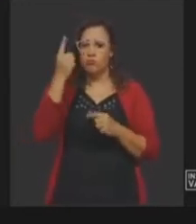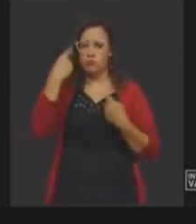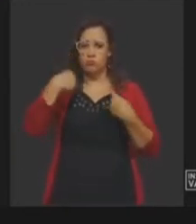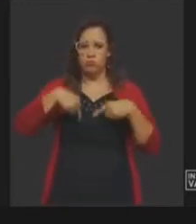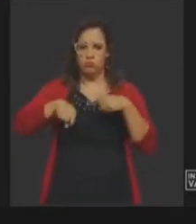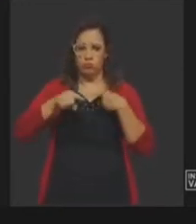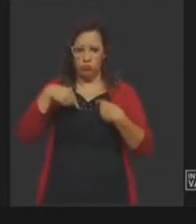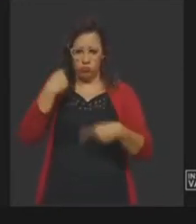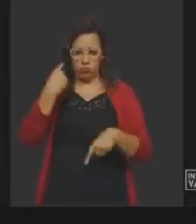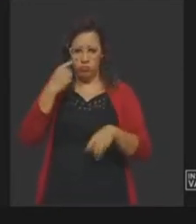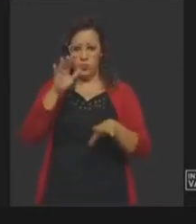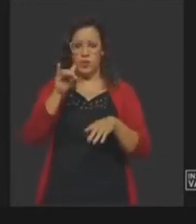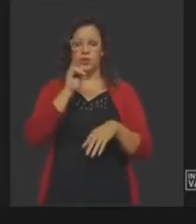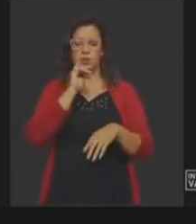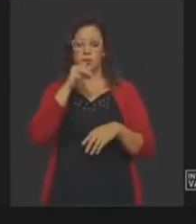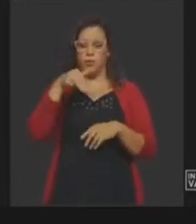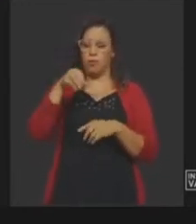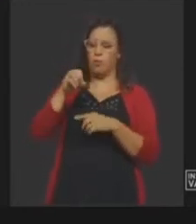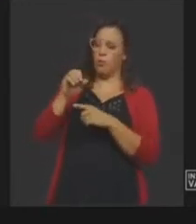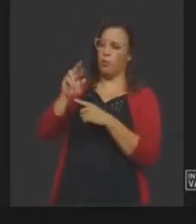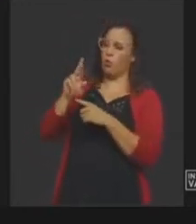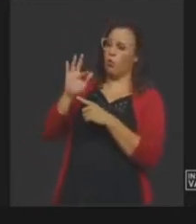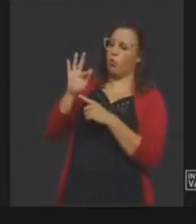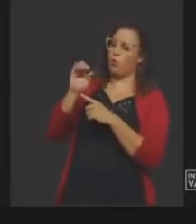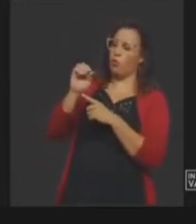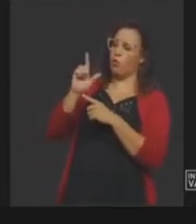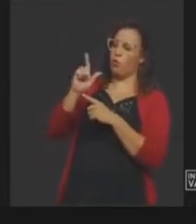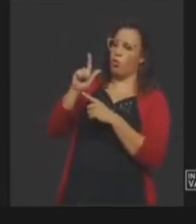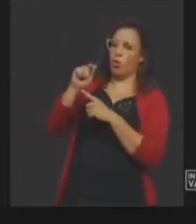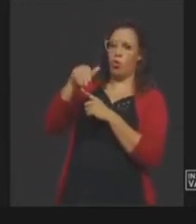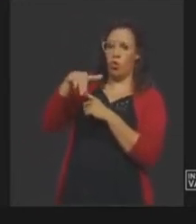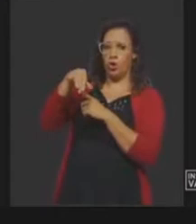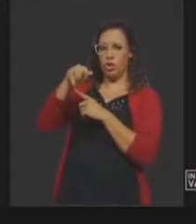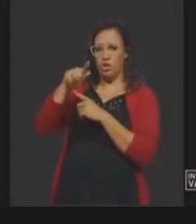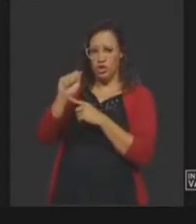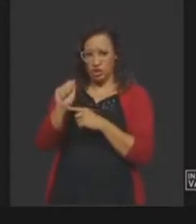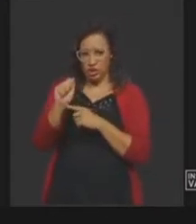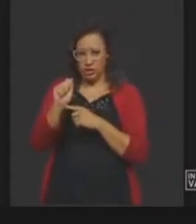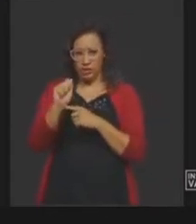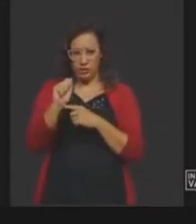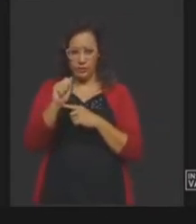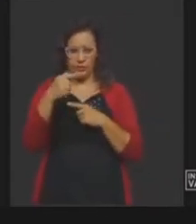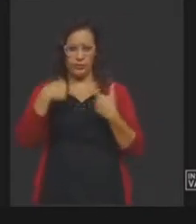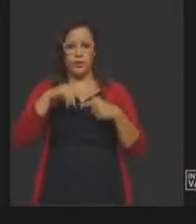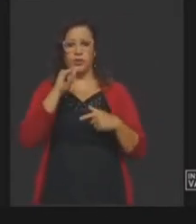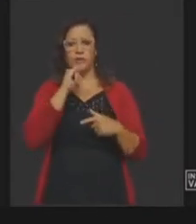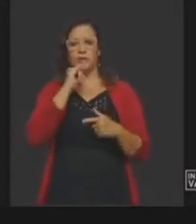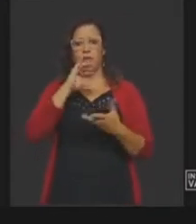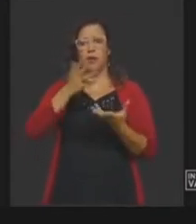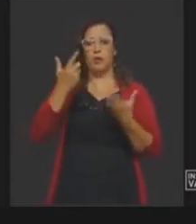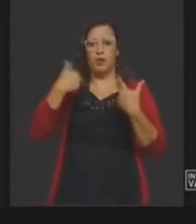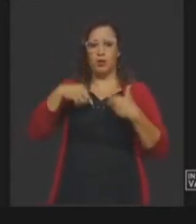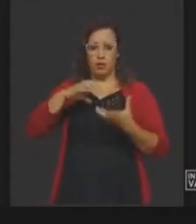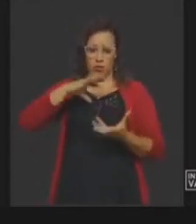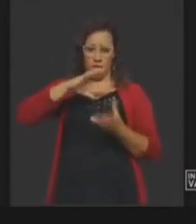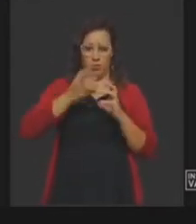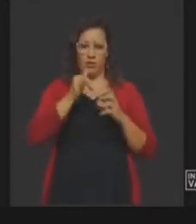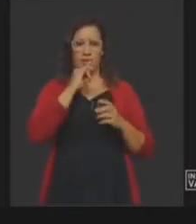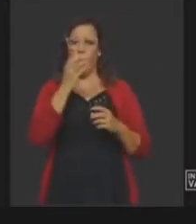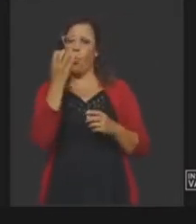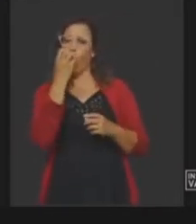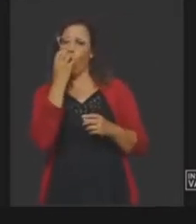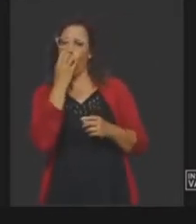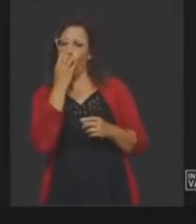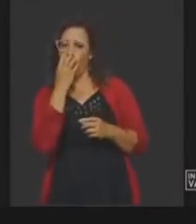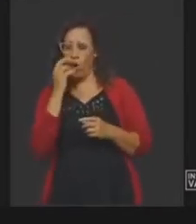como morfologia. Quando a gente pensa em morfologia, a gente pensa em forma, tá? Por exemplo, a forma do ser humano é diferente da forma de um cachorro,